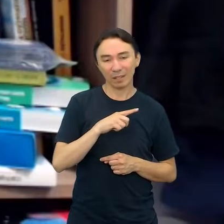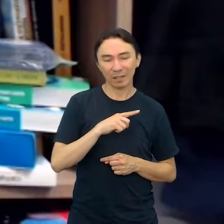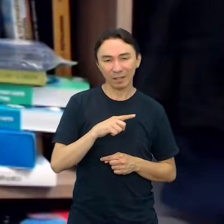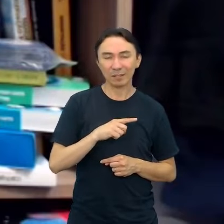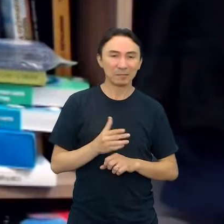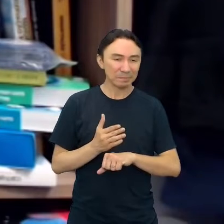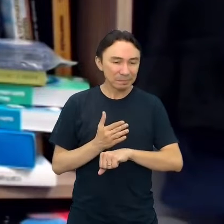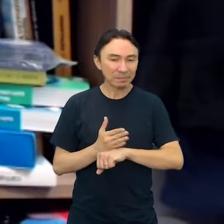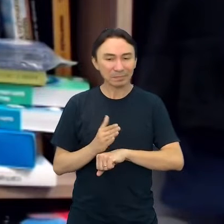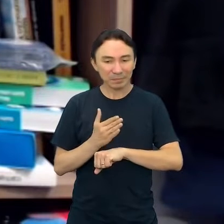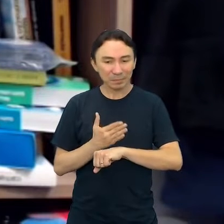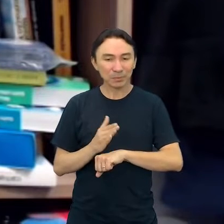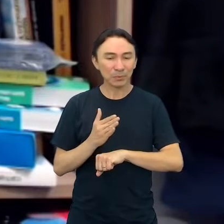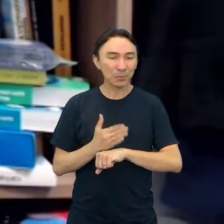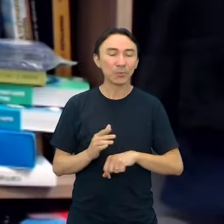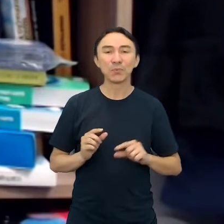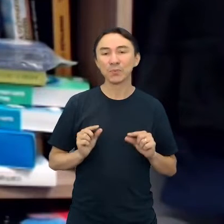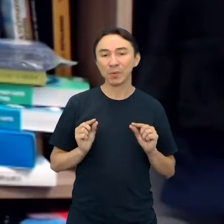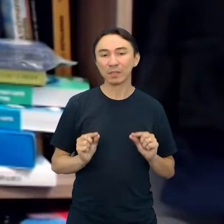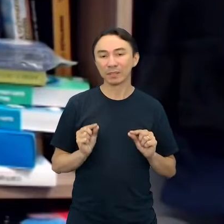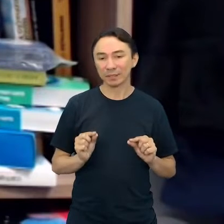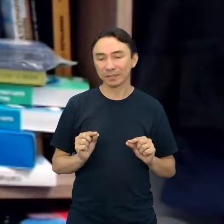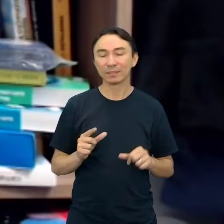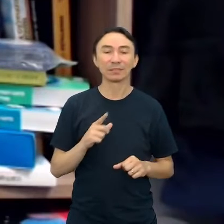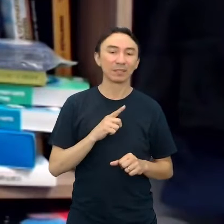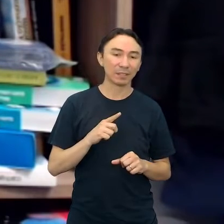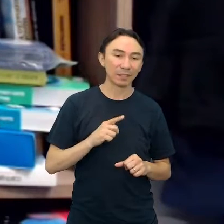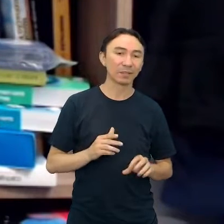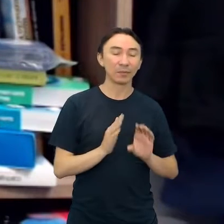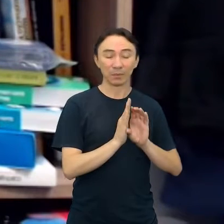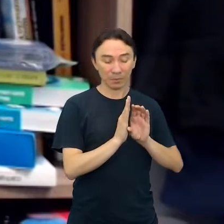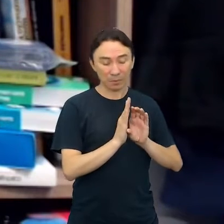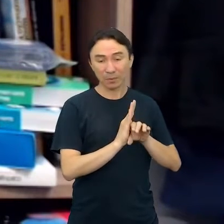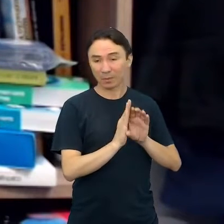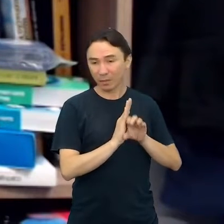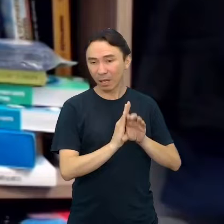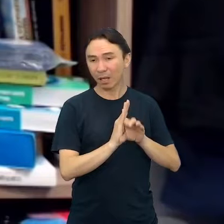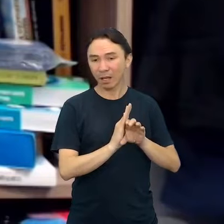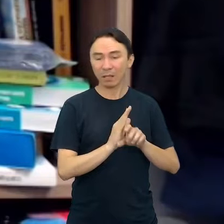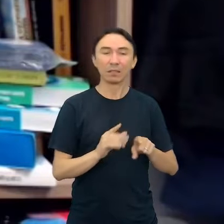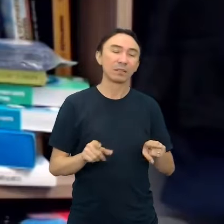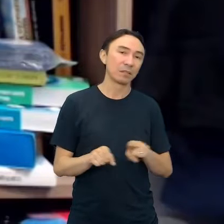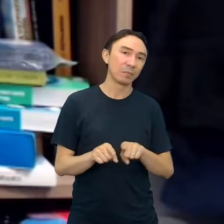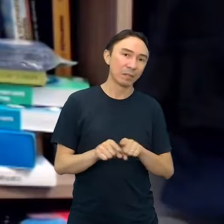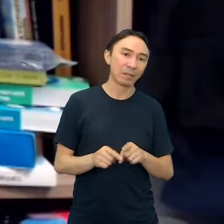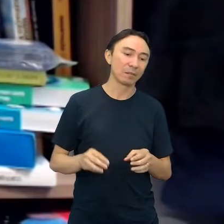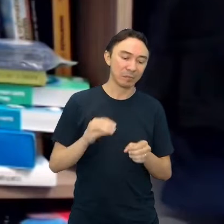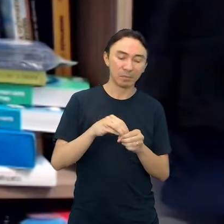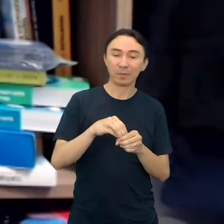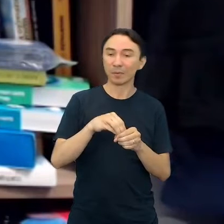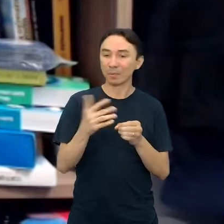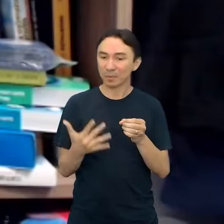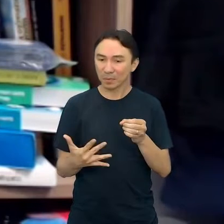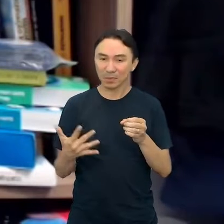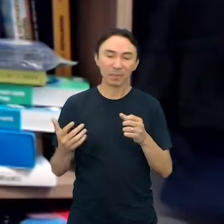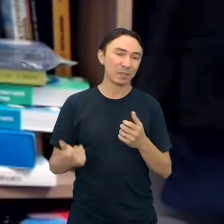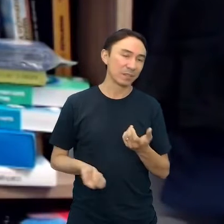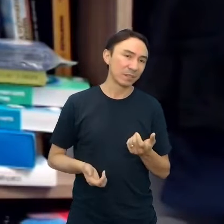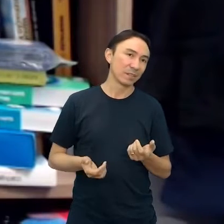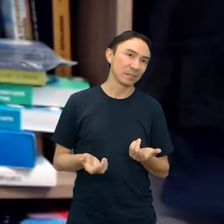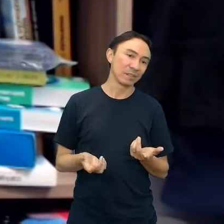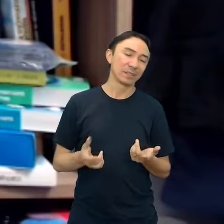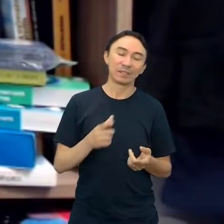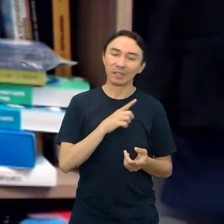os nossos conceitos, né, e conteúdos, né, sobre os